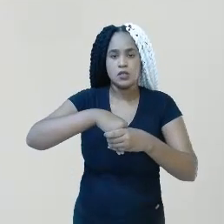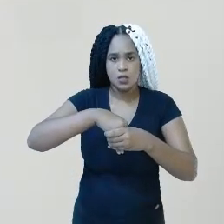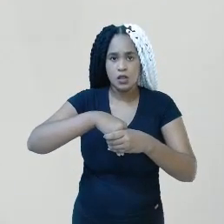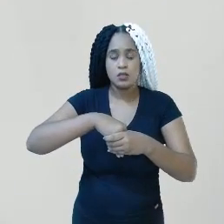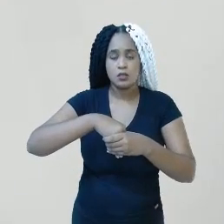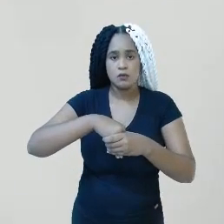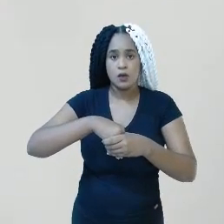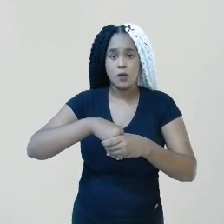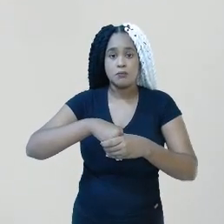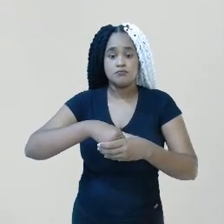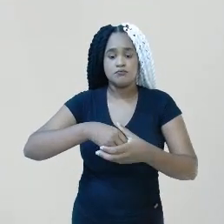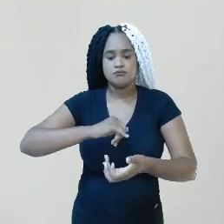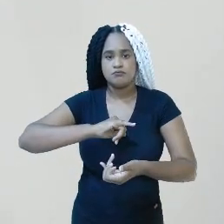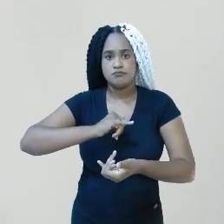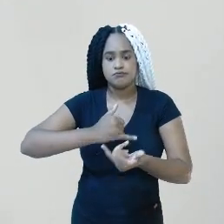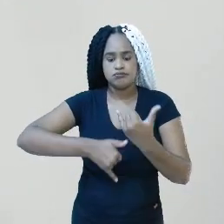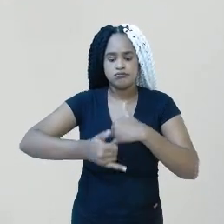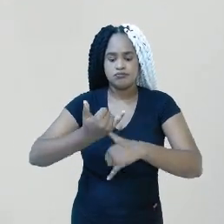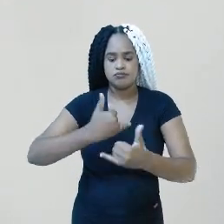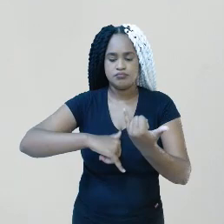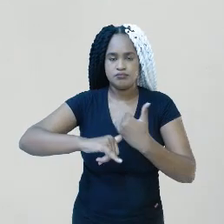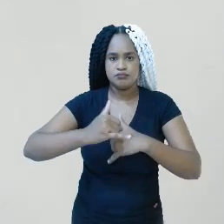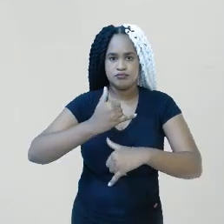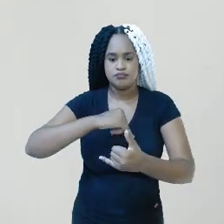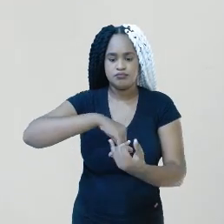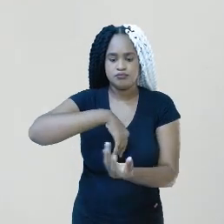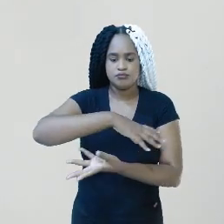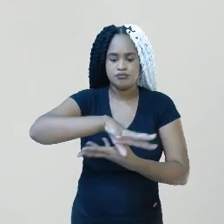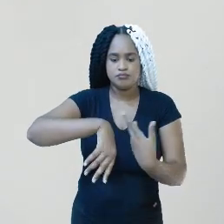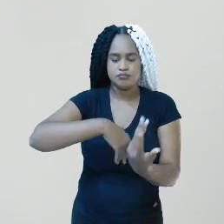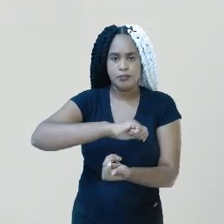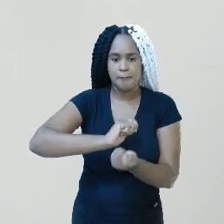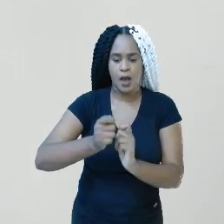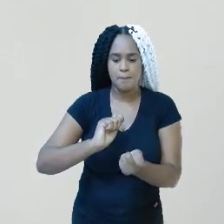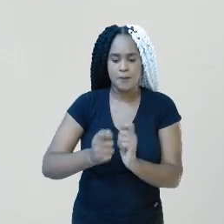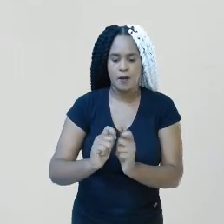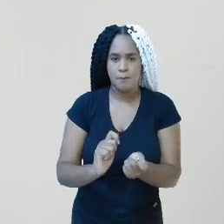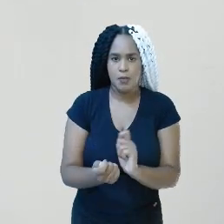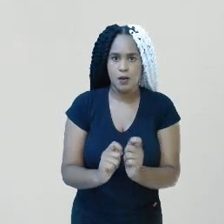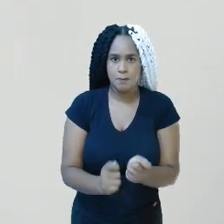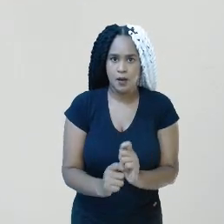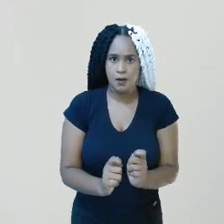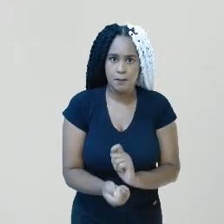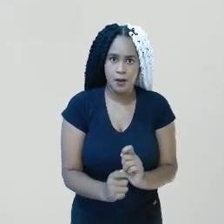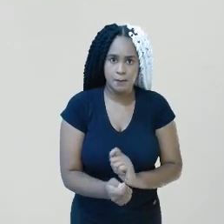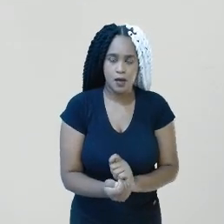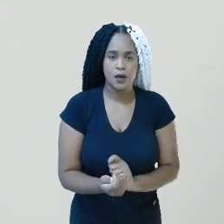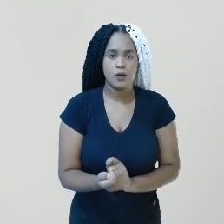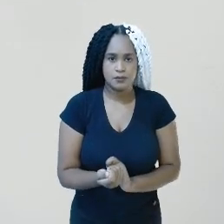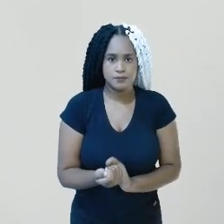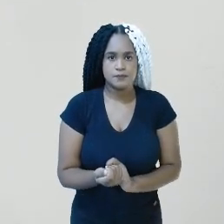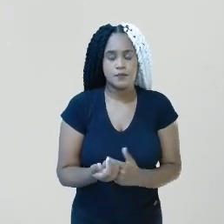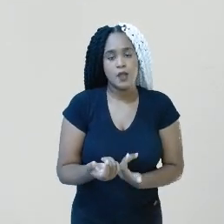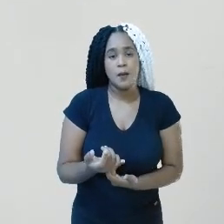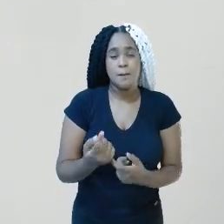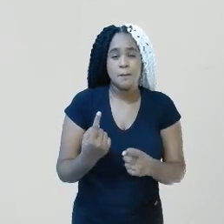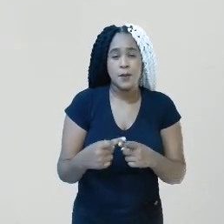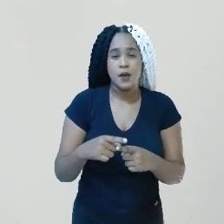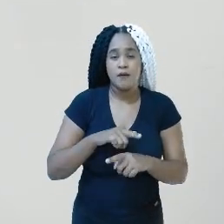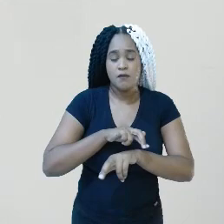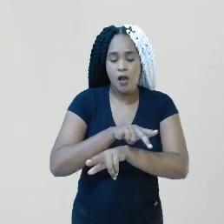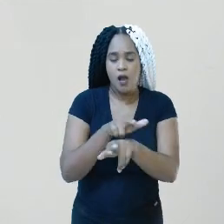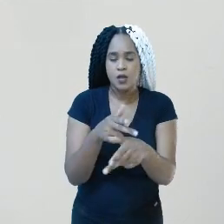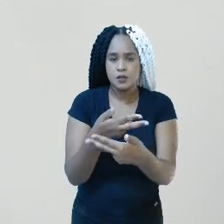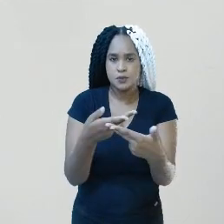existe uma série de transformações, né, dessas substâncias, todas que a gente falou agora, a luz do sol, sais